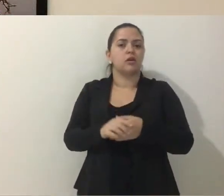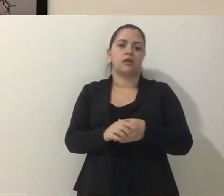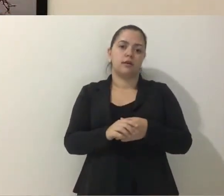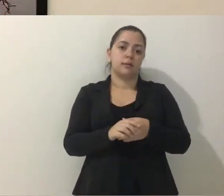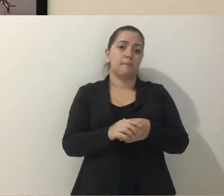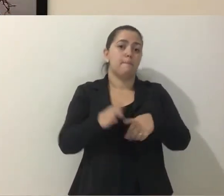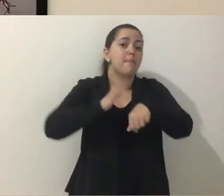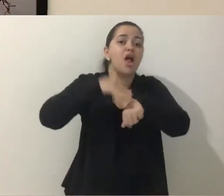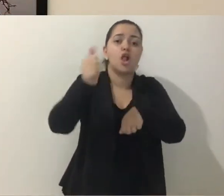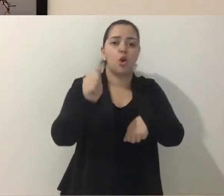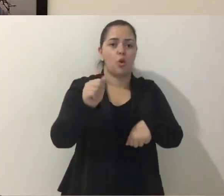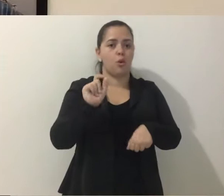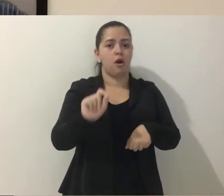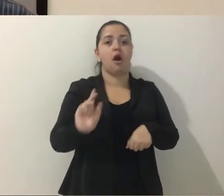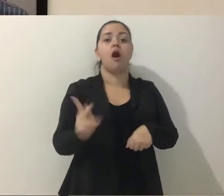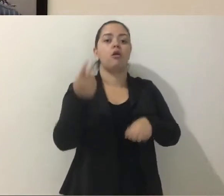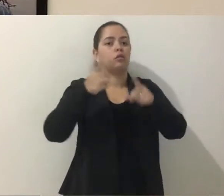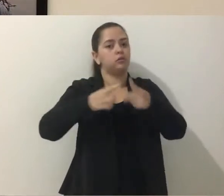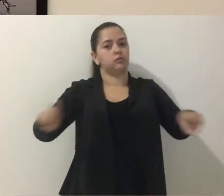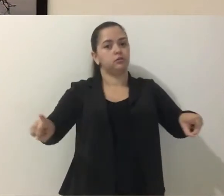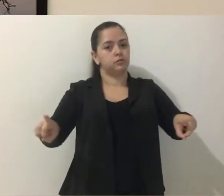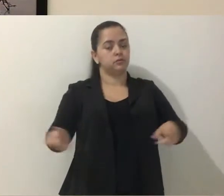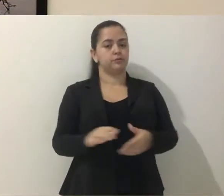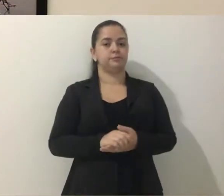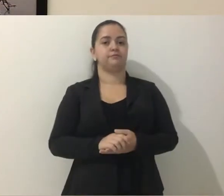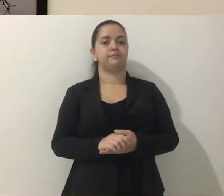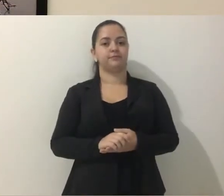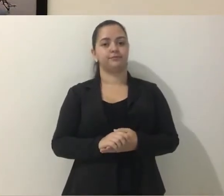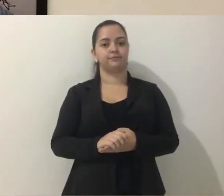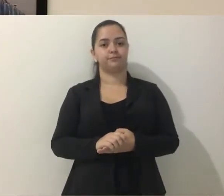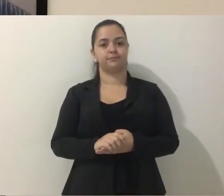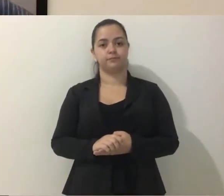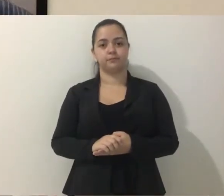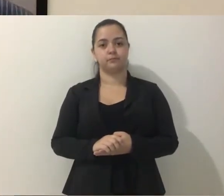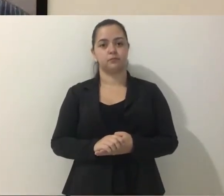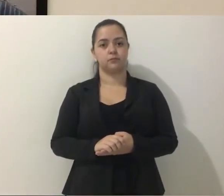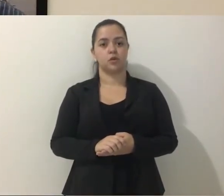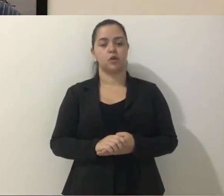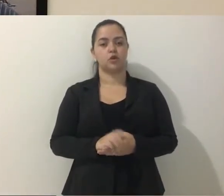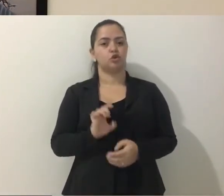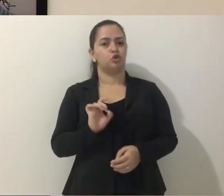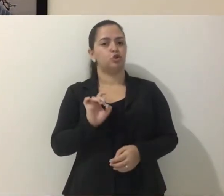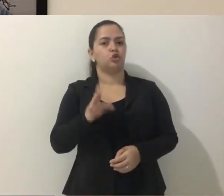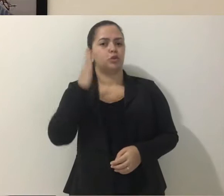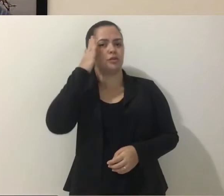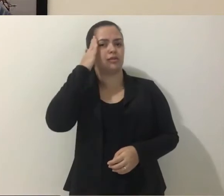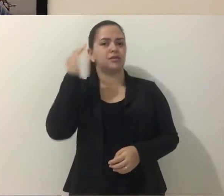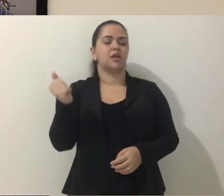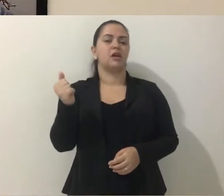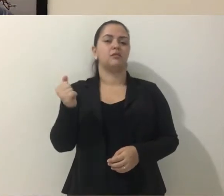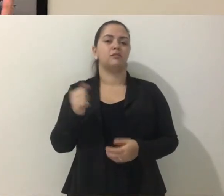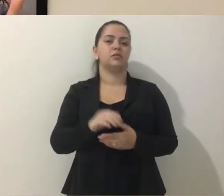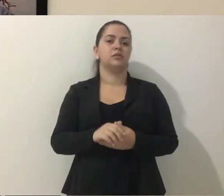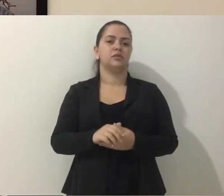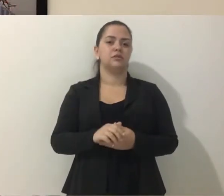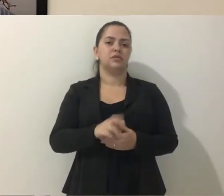divórcio aconteça. Só sabe as consequências de um divórcio, só